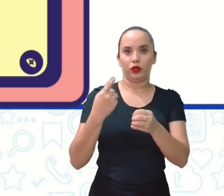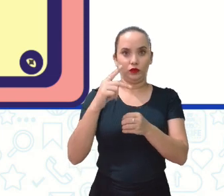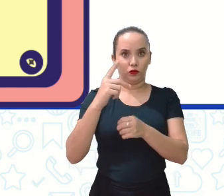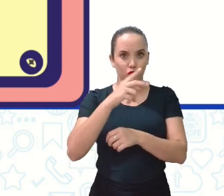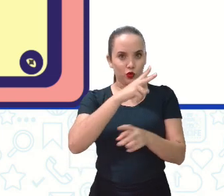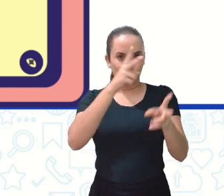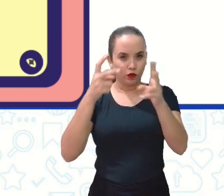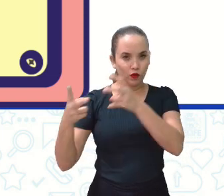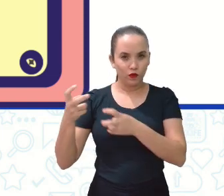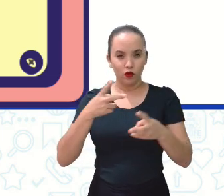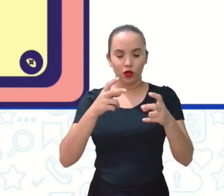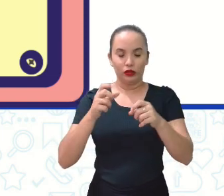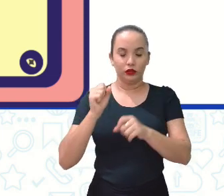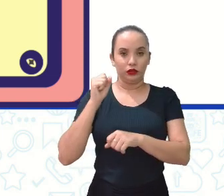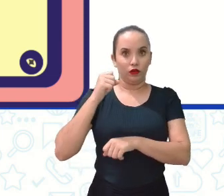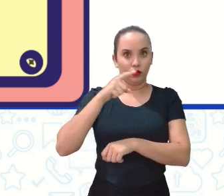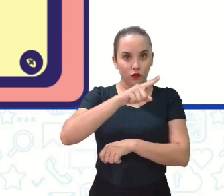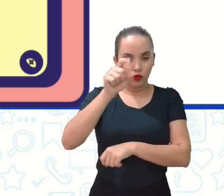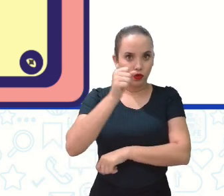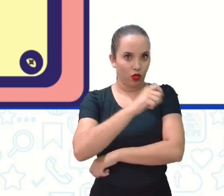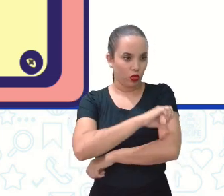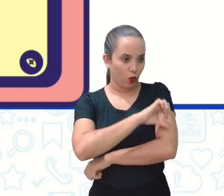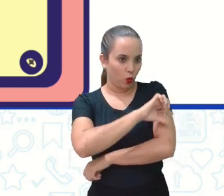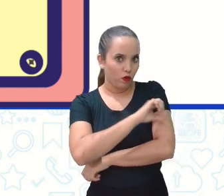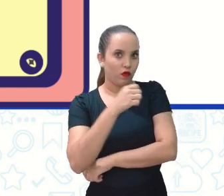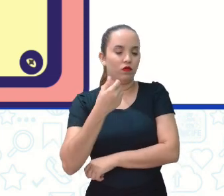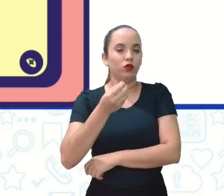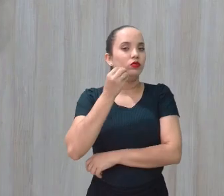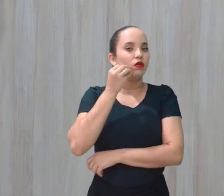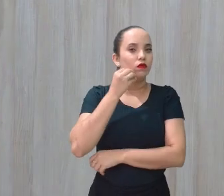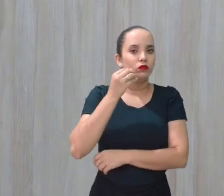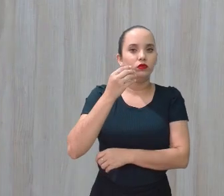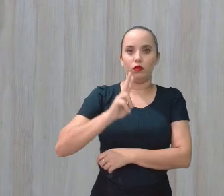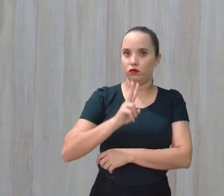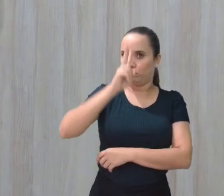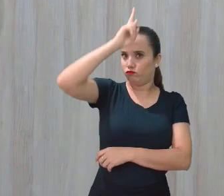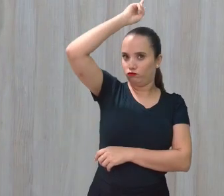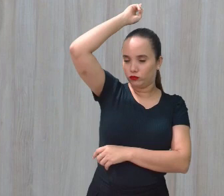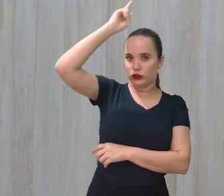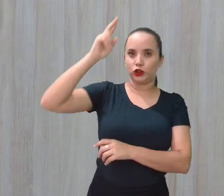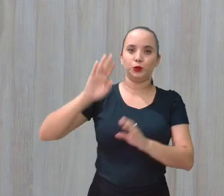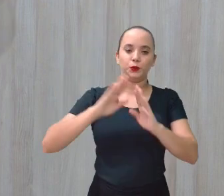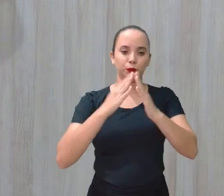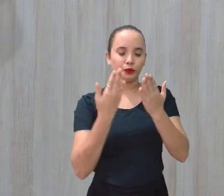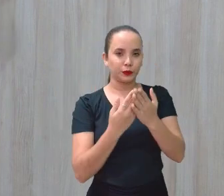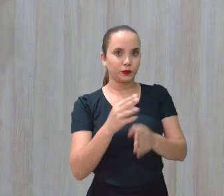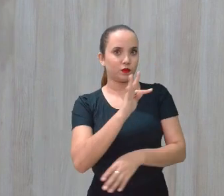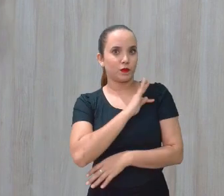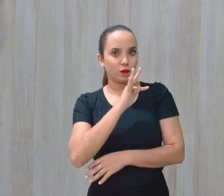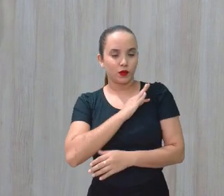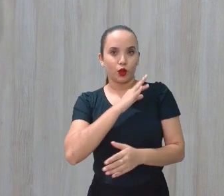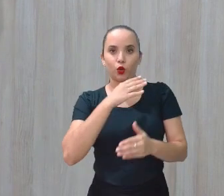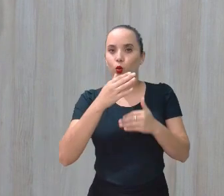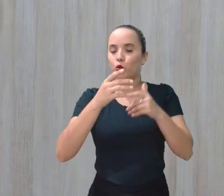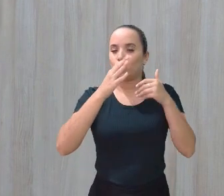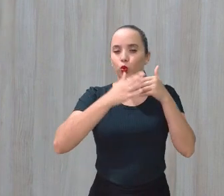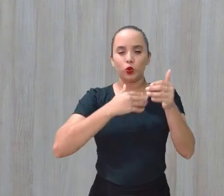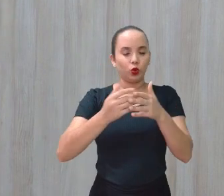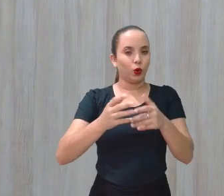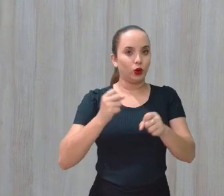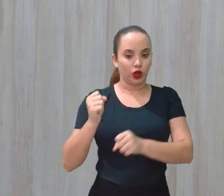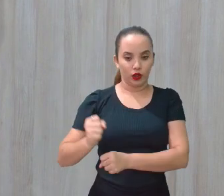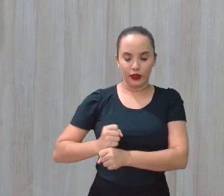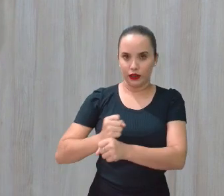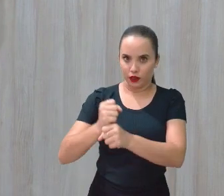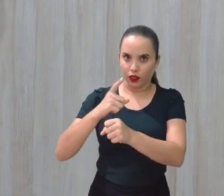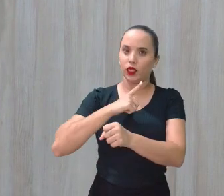fazer os vestibulares das escolas técnicas, vão perceber que todo ano, em qualquer escola técnica, tem pelo menos